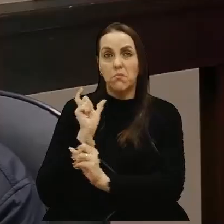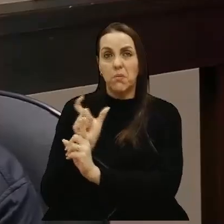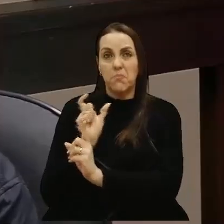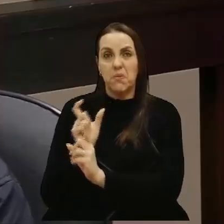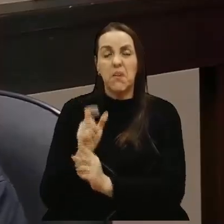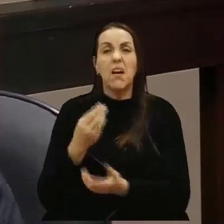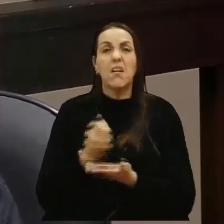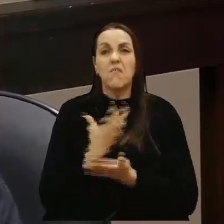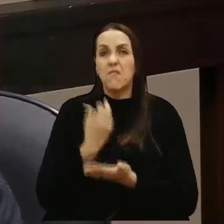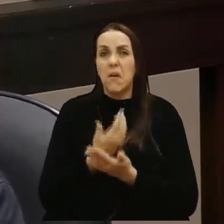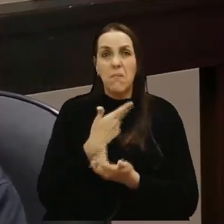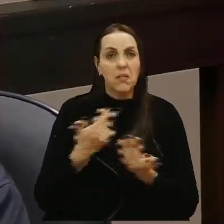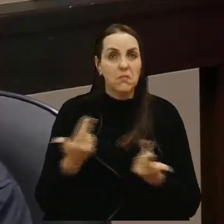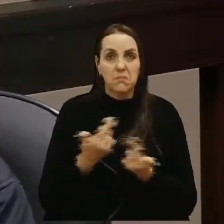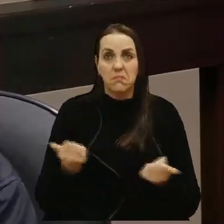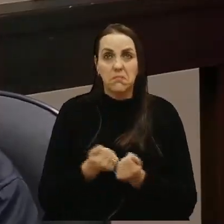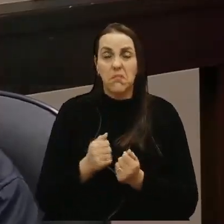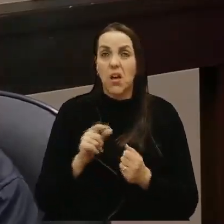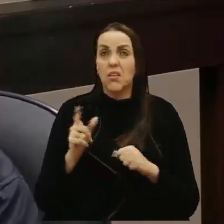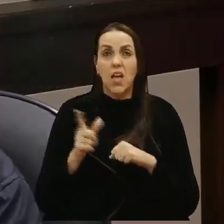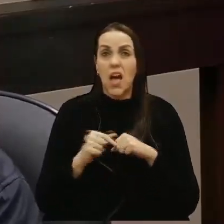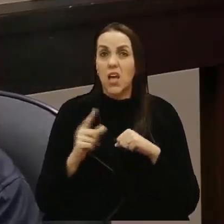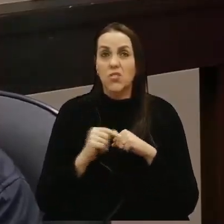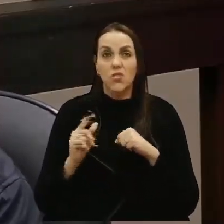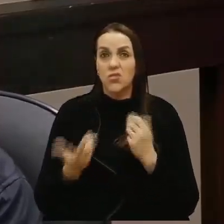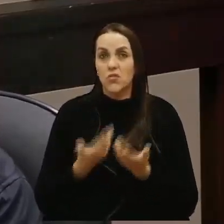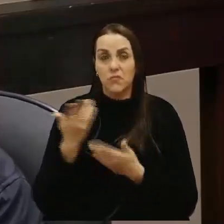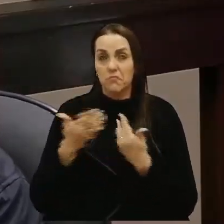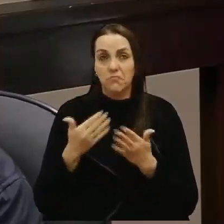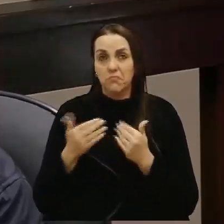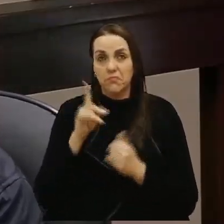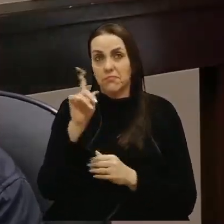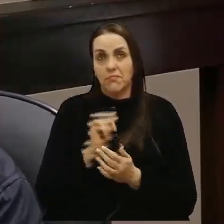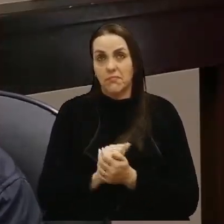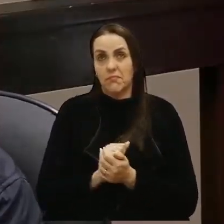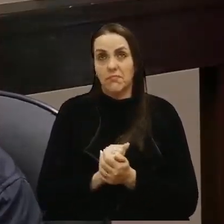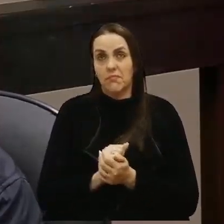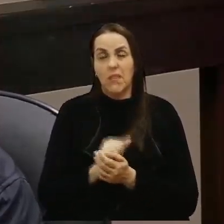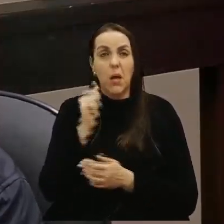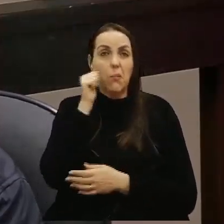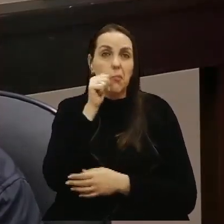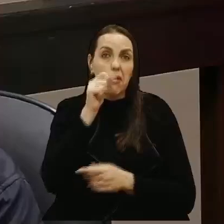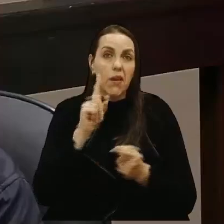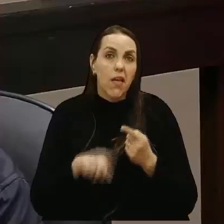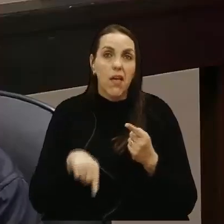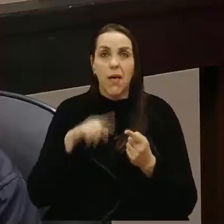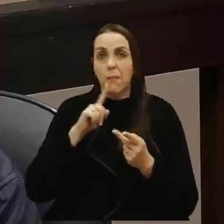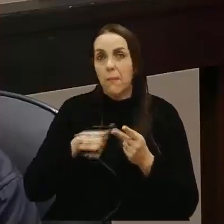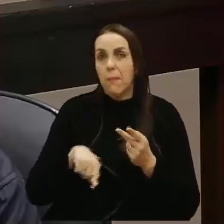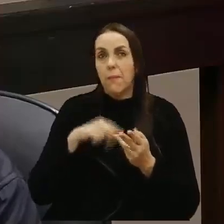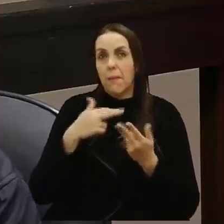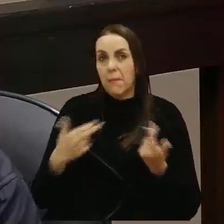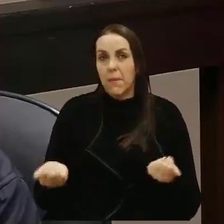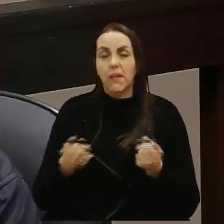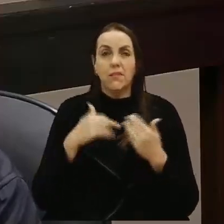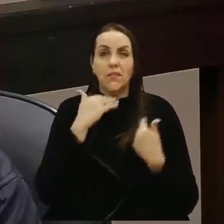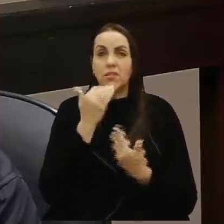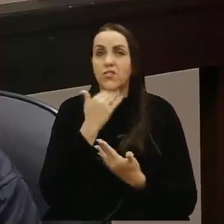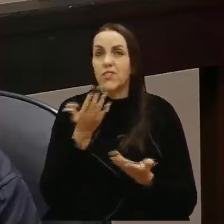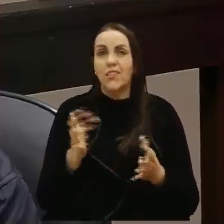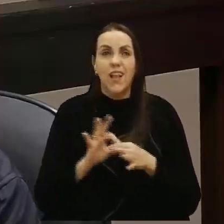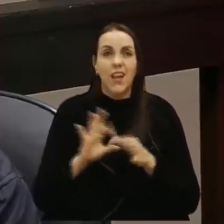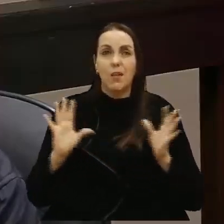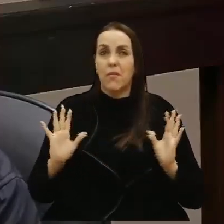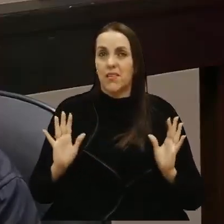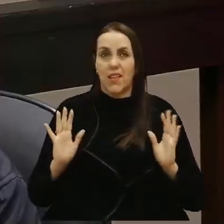analfabeto, ou vou atribuir um adjetivo para a senhora vai dizer que eu estou fazendo isso pela senhora ser mulher ou qualquer outra coisa. Então, não dá liberdade da